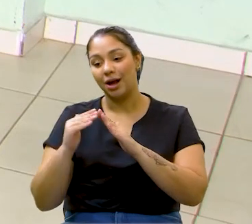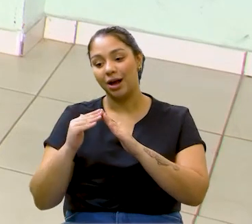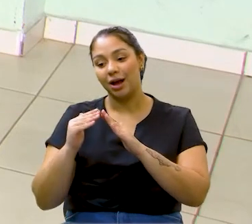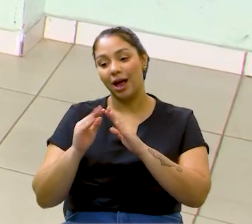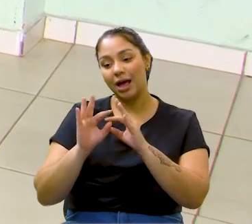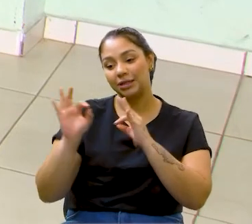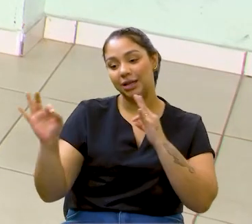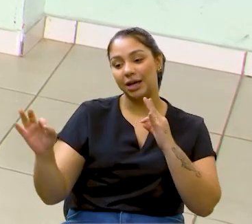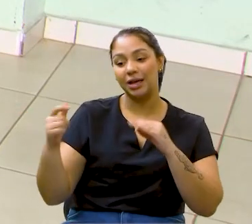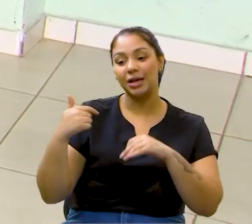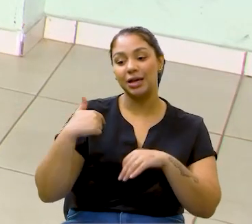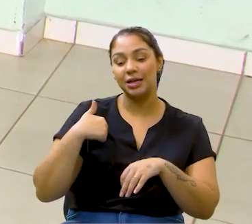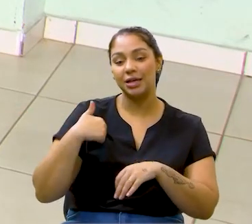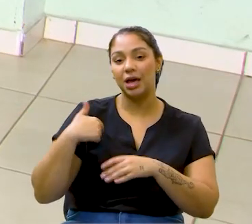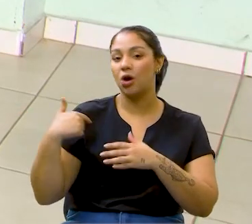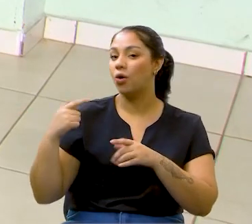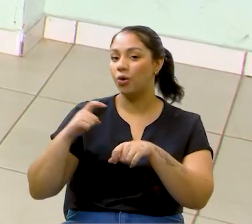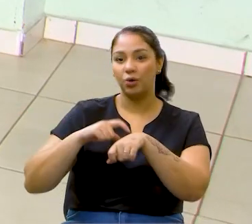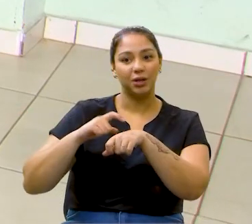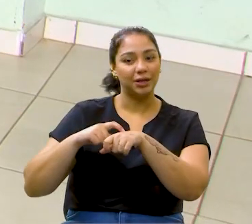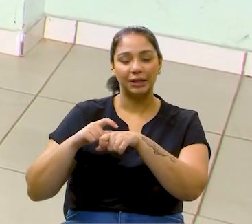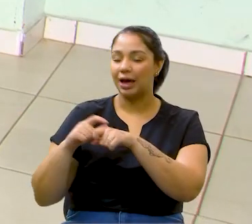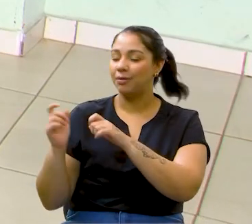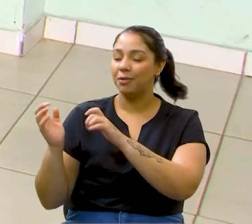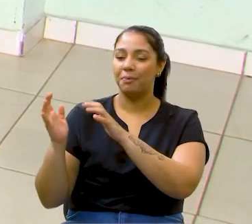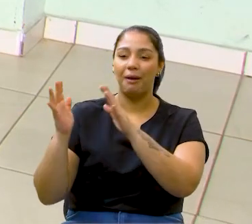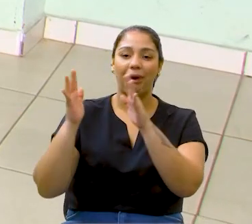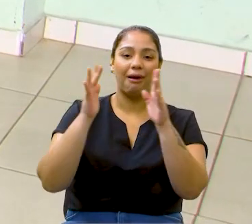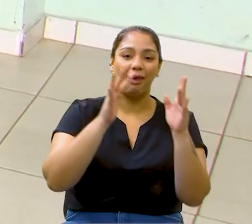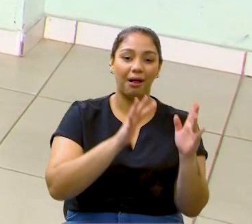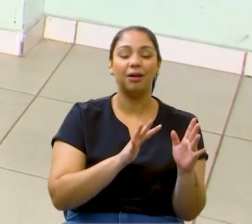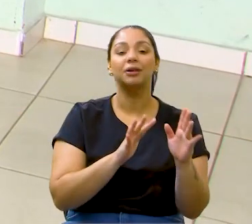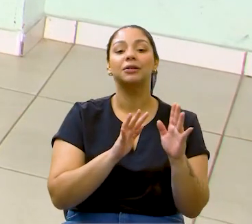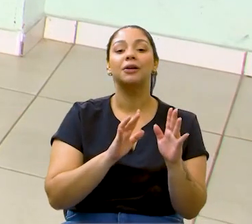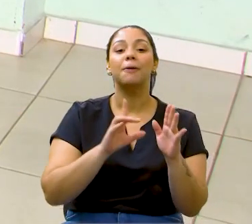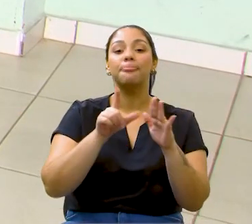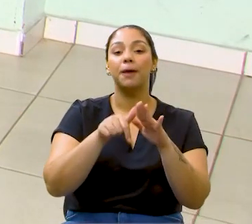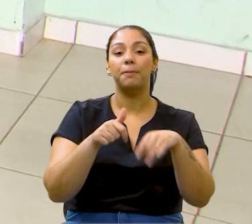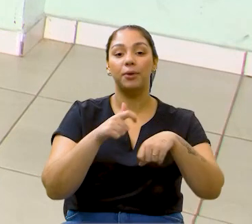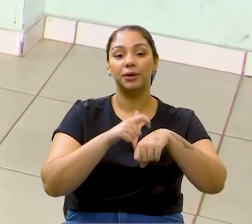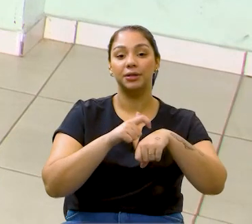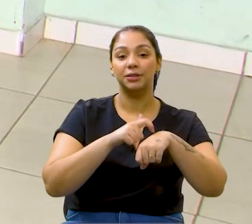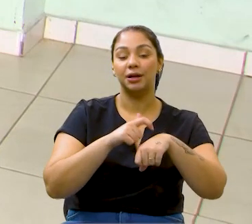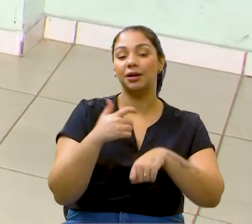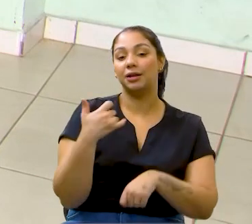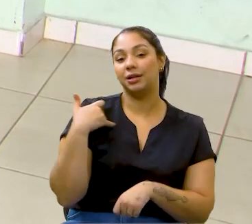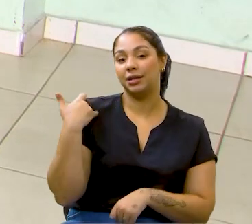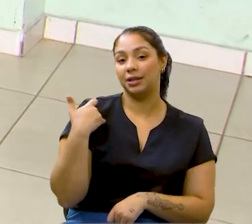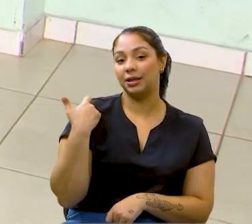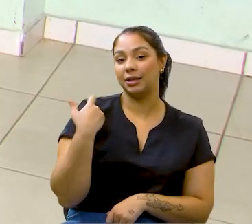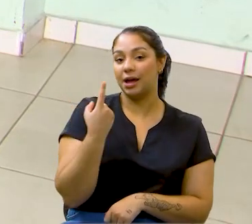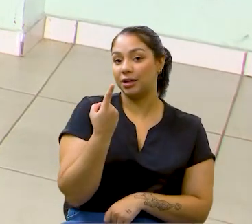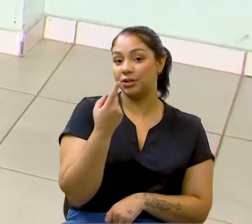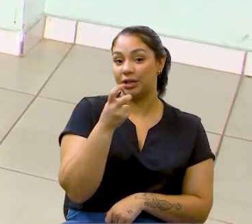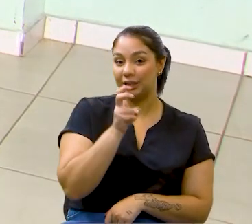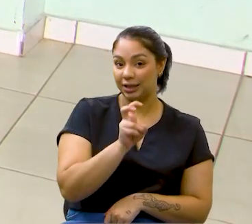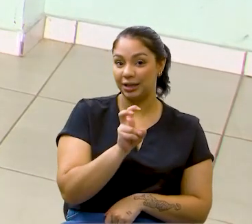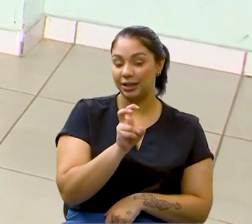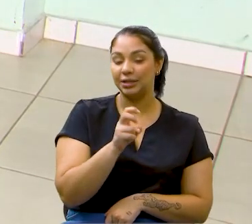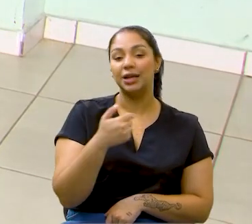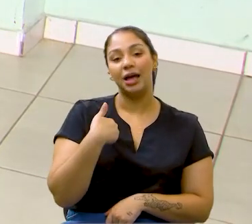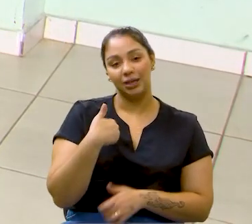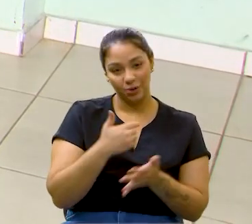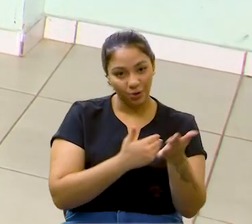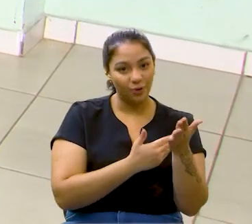embaixo. E eu fui educanda todo esse tempo e depois, quando eu fiz 15 anos, tive que ir para o